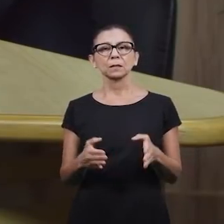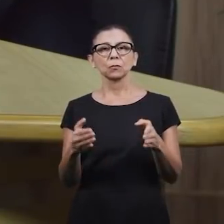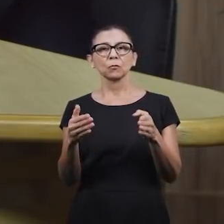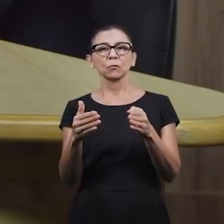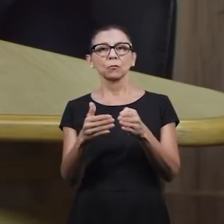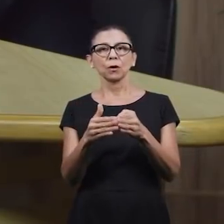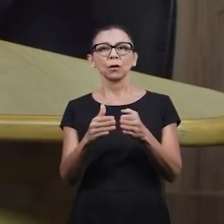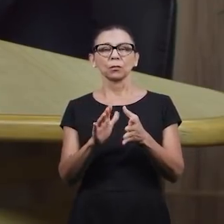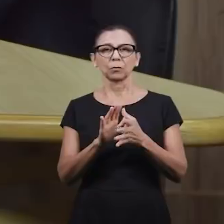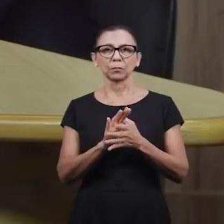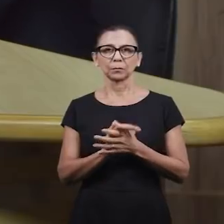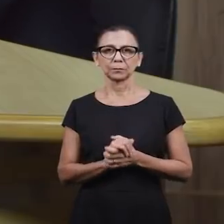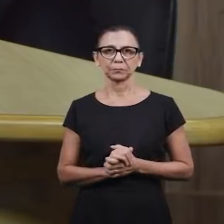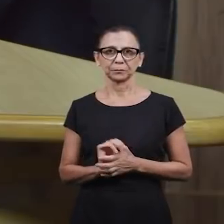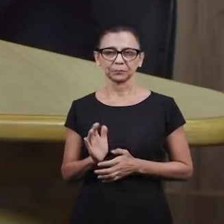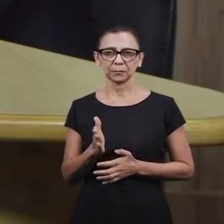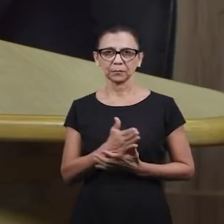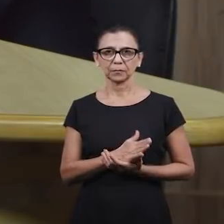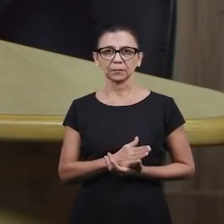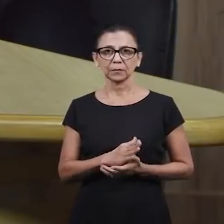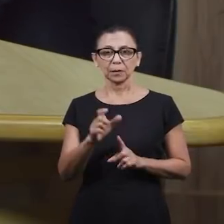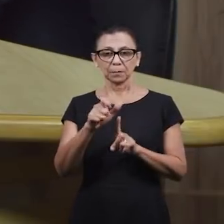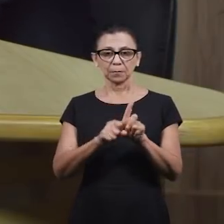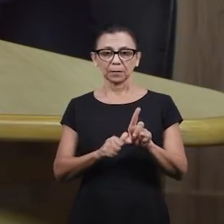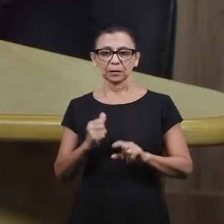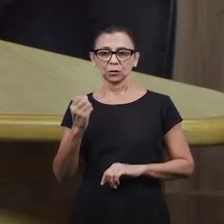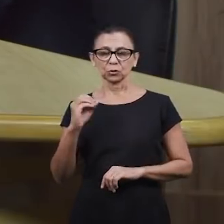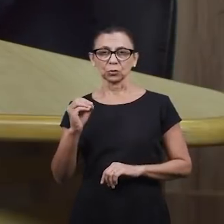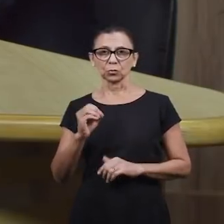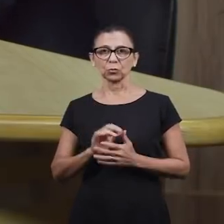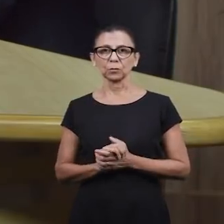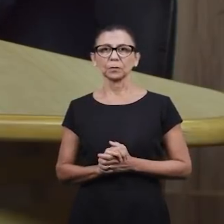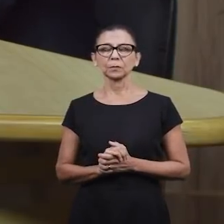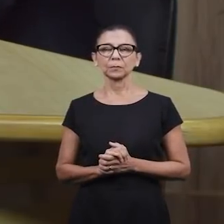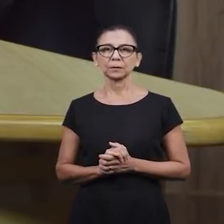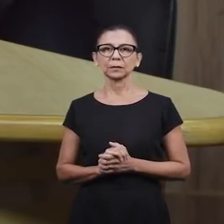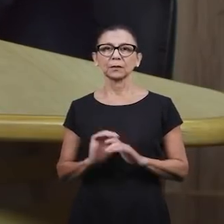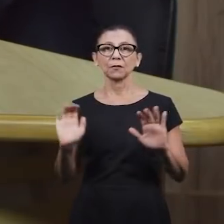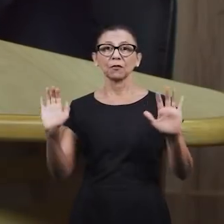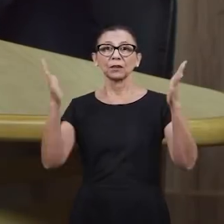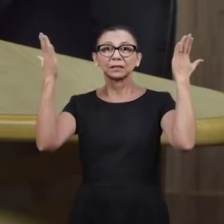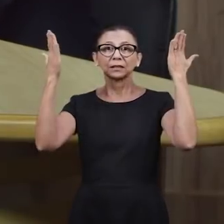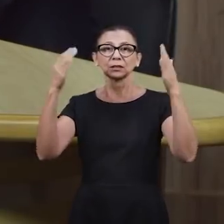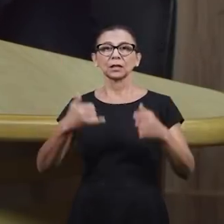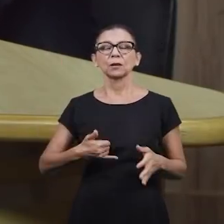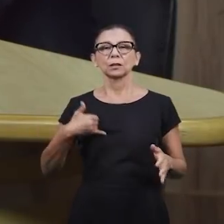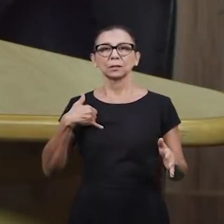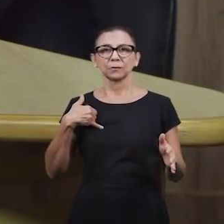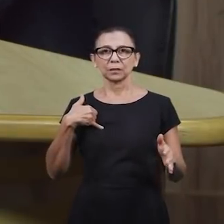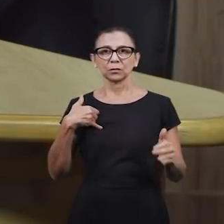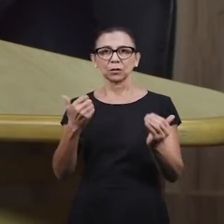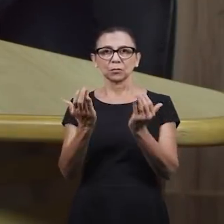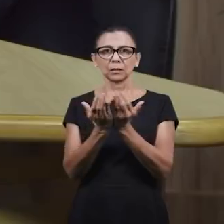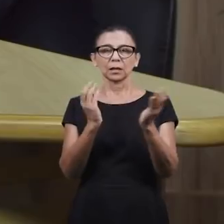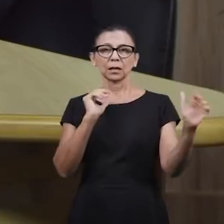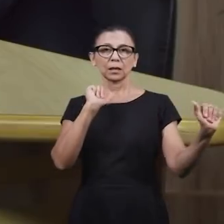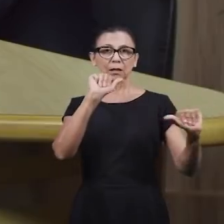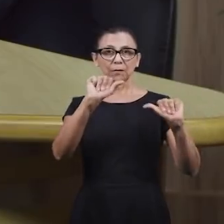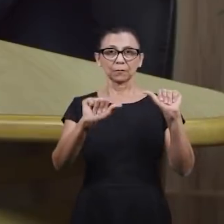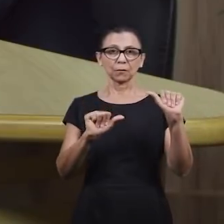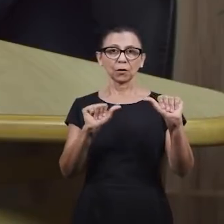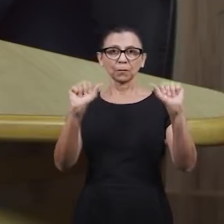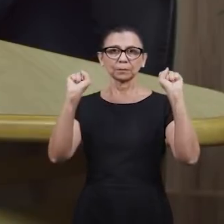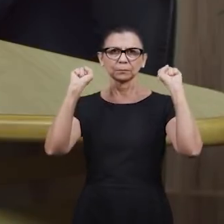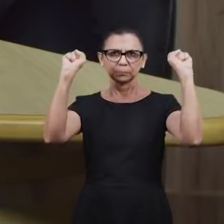enfoque que nós vamos festejar agora no mês de outubro, o aniversário da Reforma, não é? Quando,